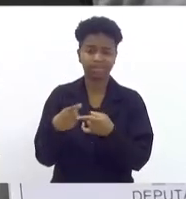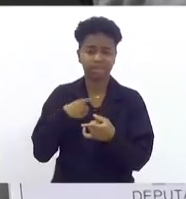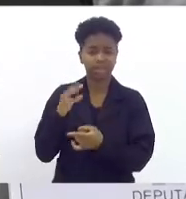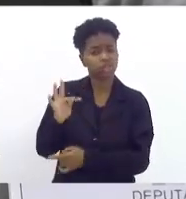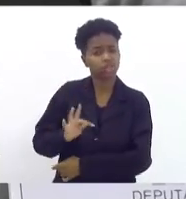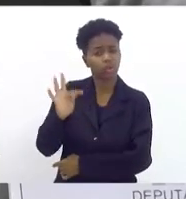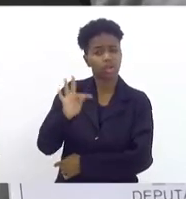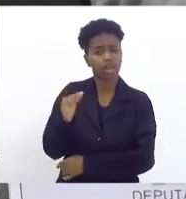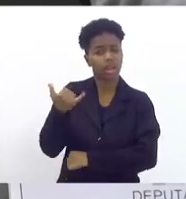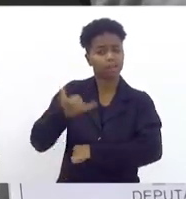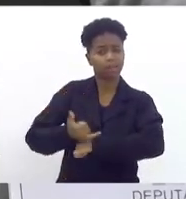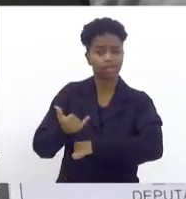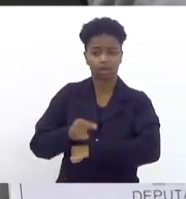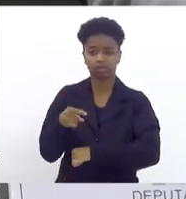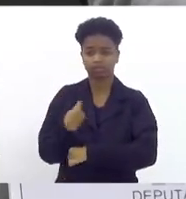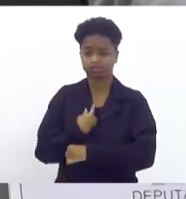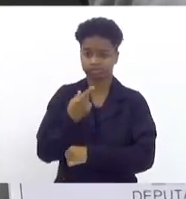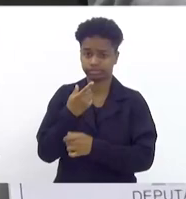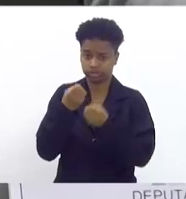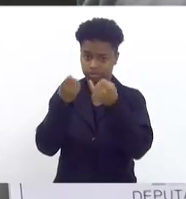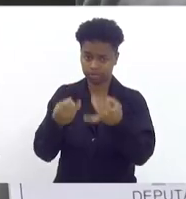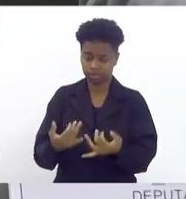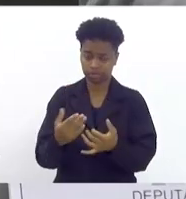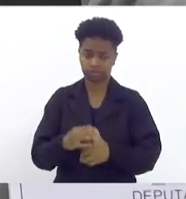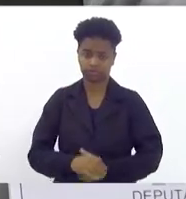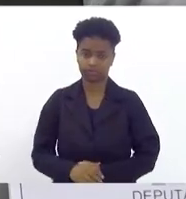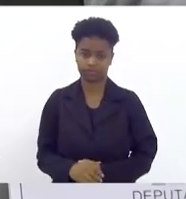de metais que a gente está falando.